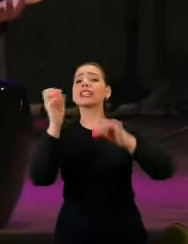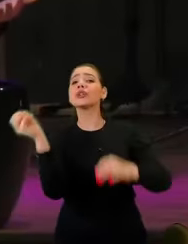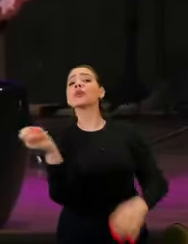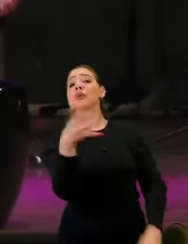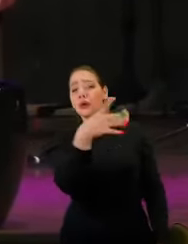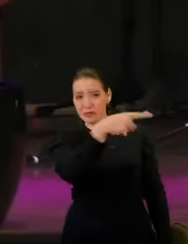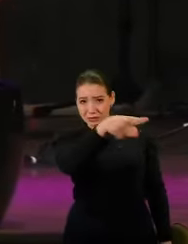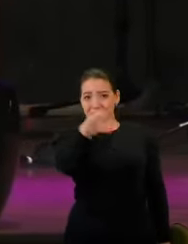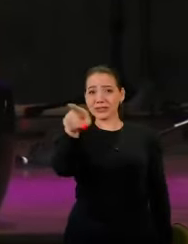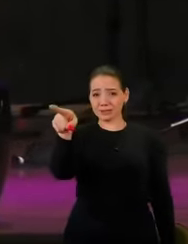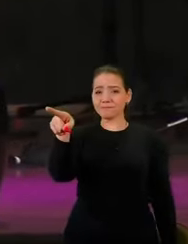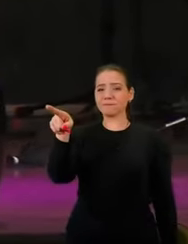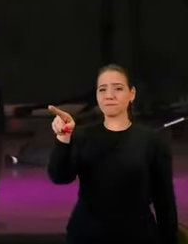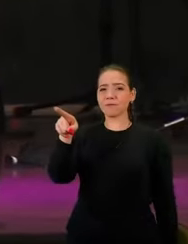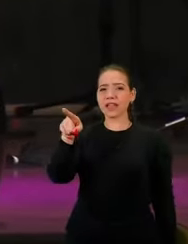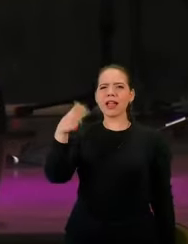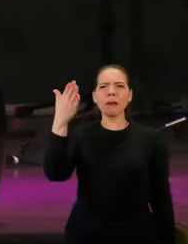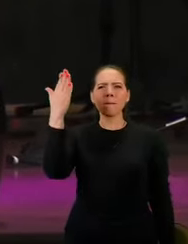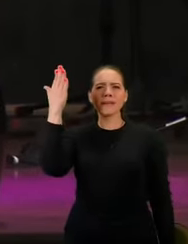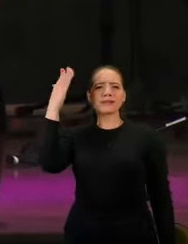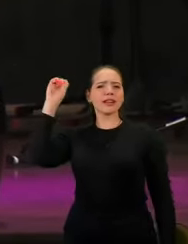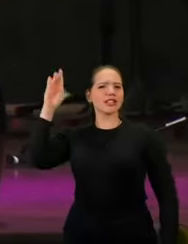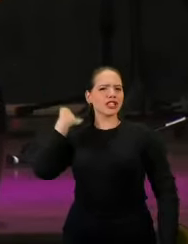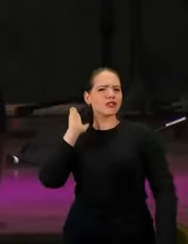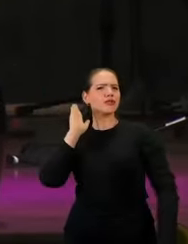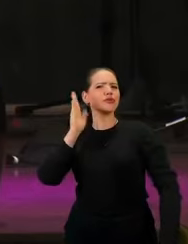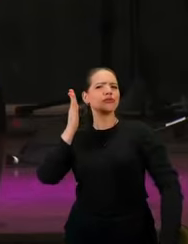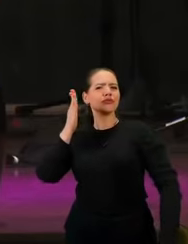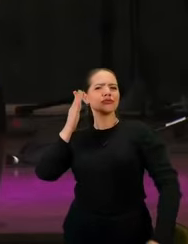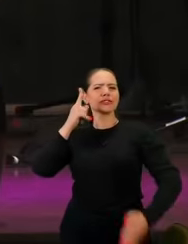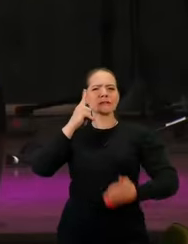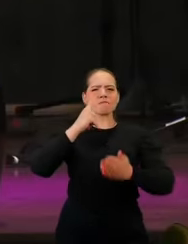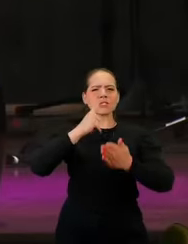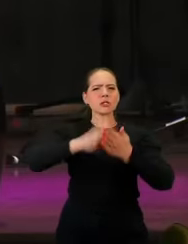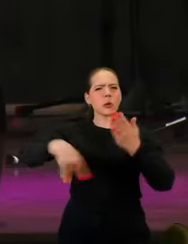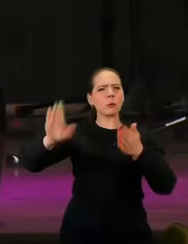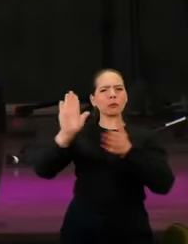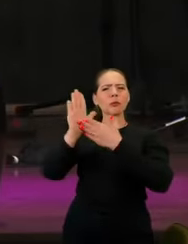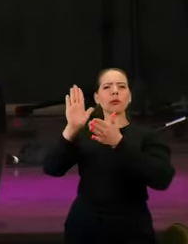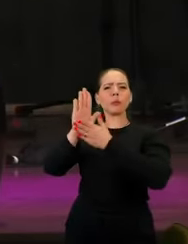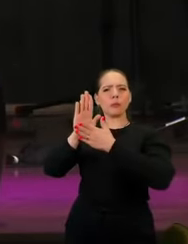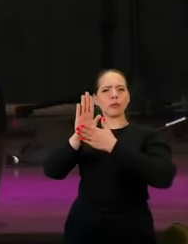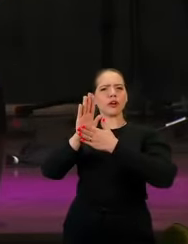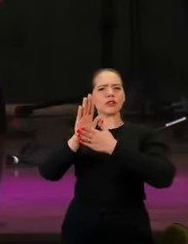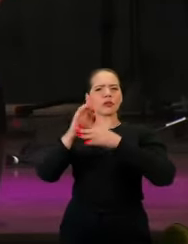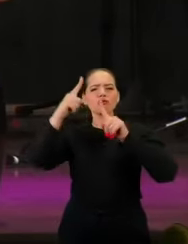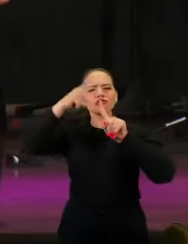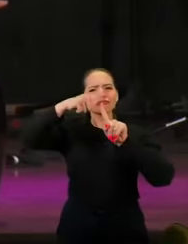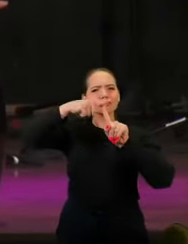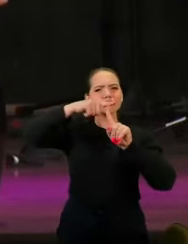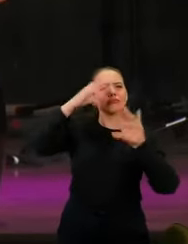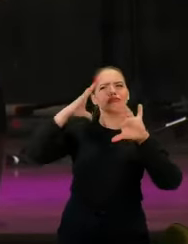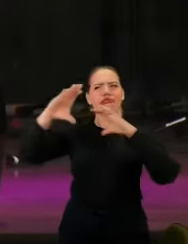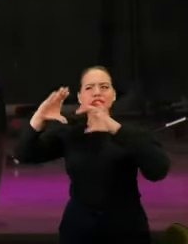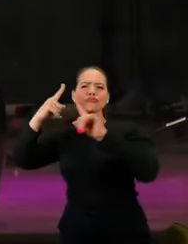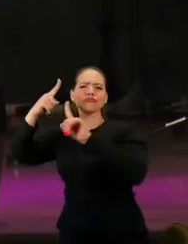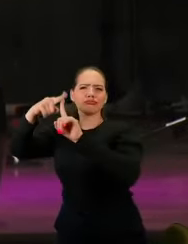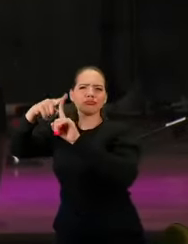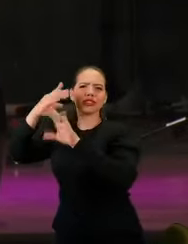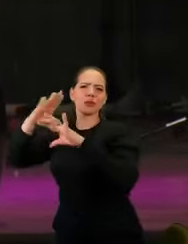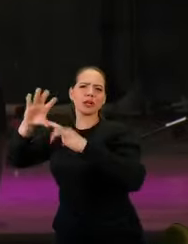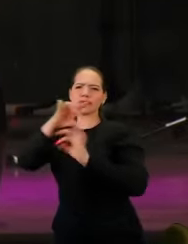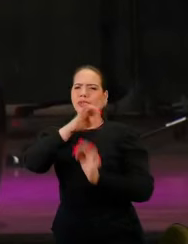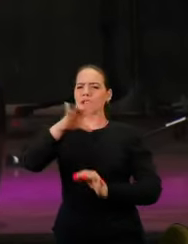igreja foi marcada de tempos em tempos, as canções mostram estações da igreja brasileira. O Senhor está falando comigo que Deus está mudando